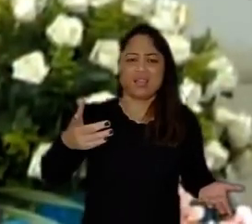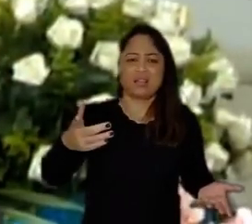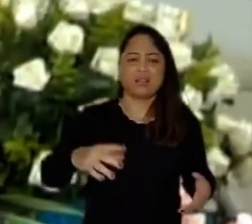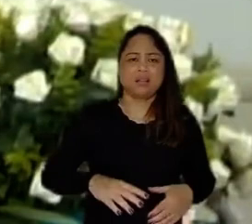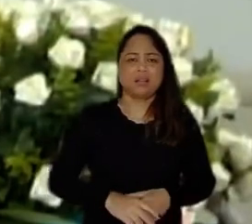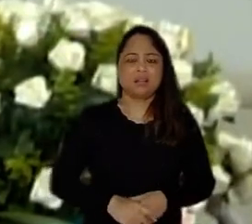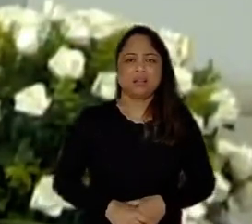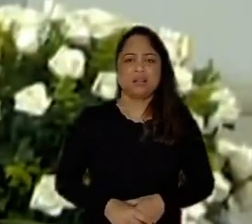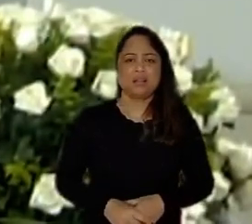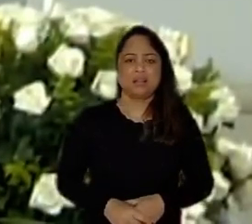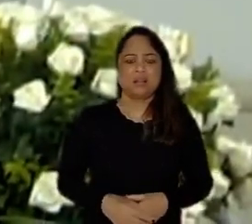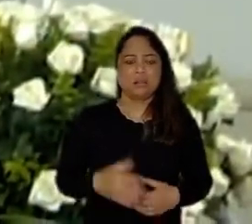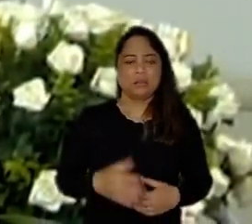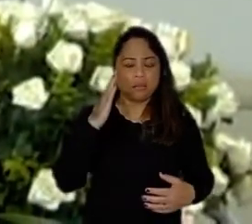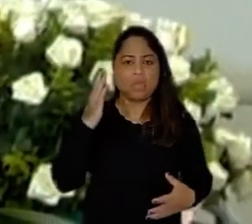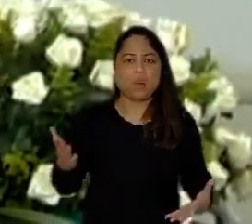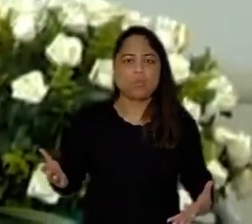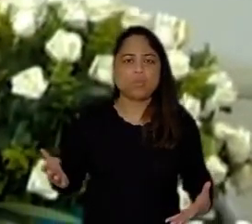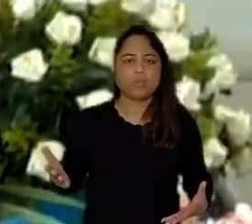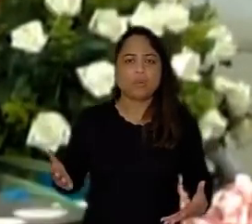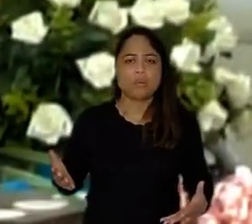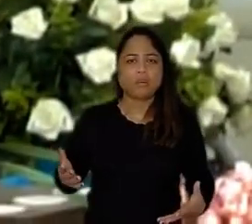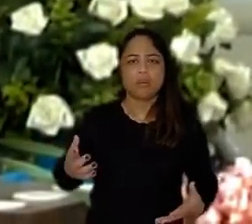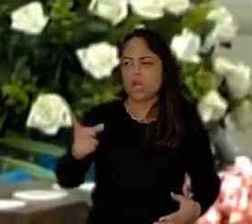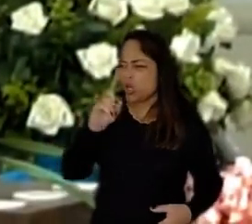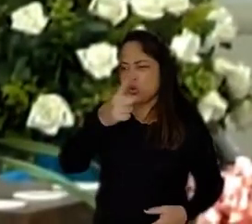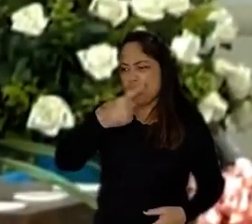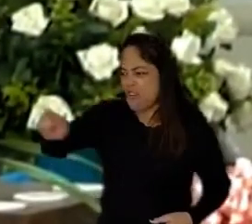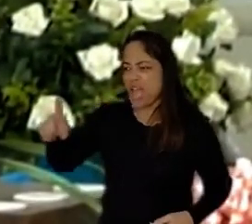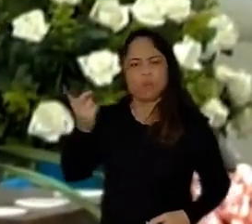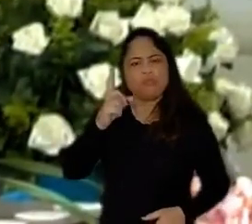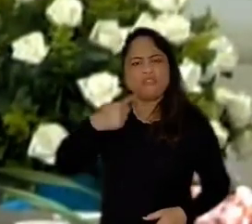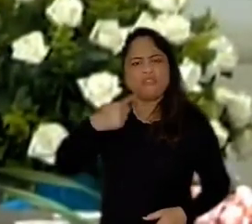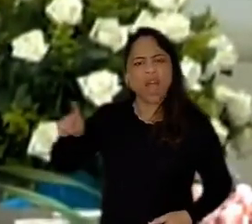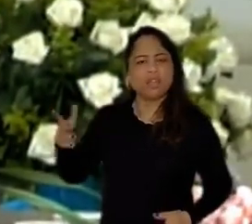Fala para quem está do seu lado com a cara bem ruim, não vai.